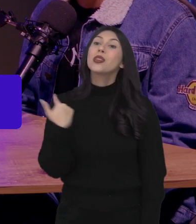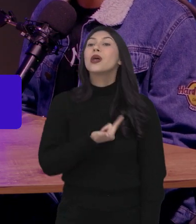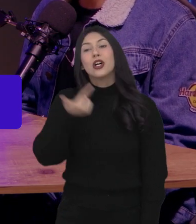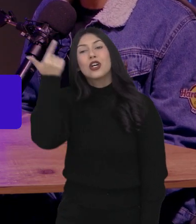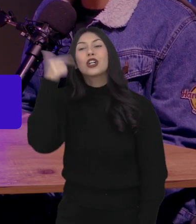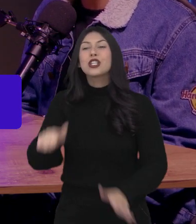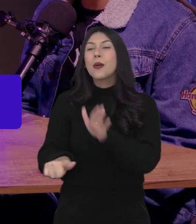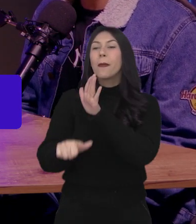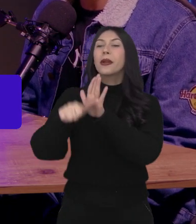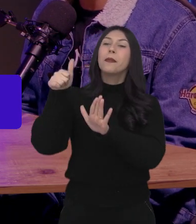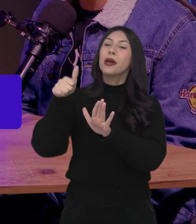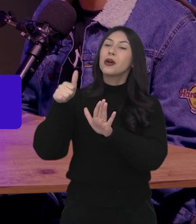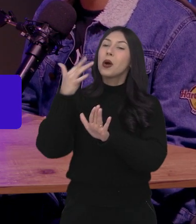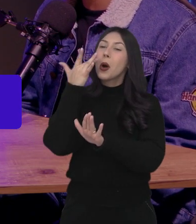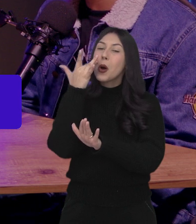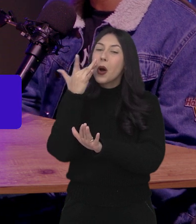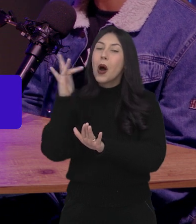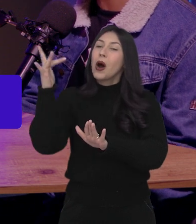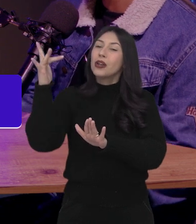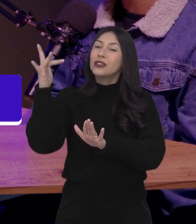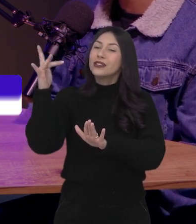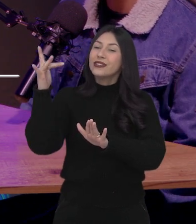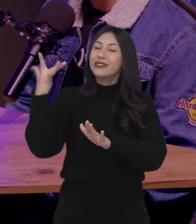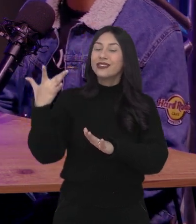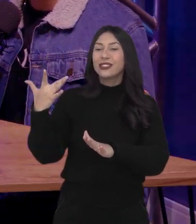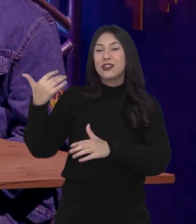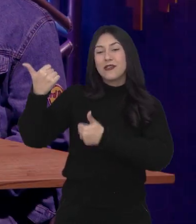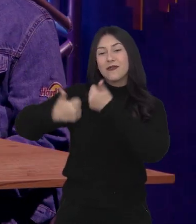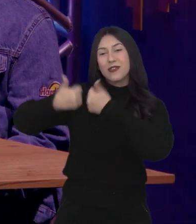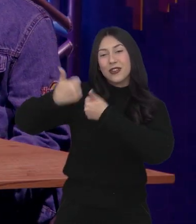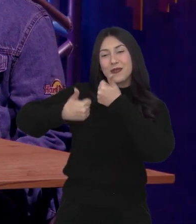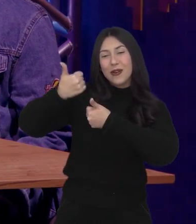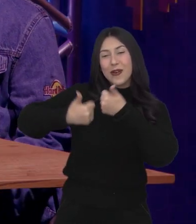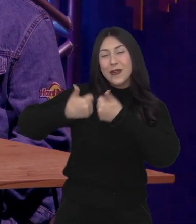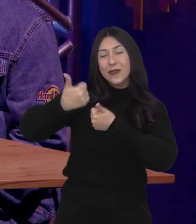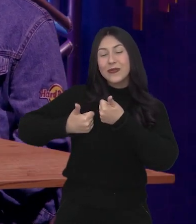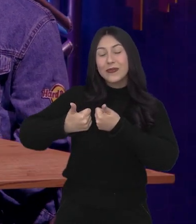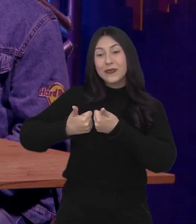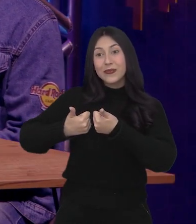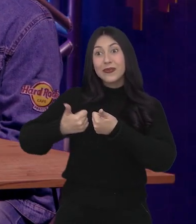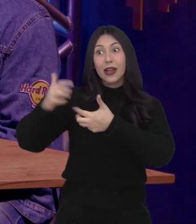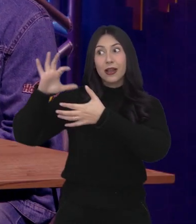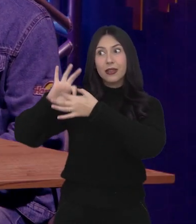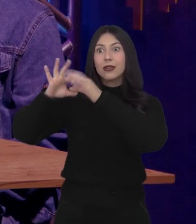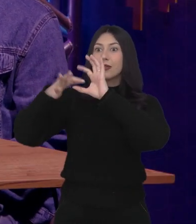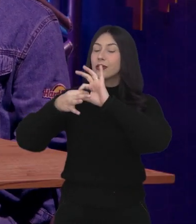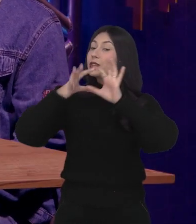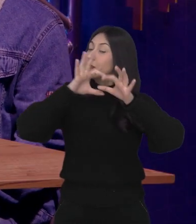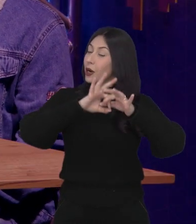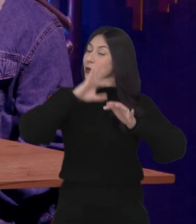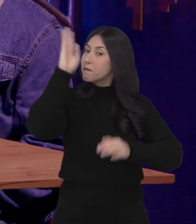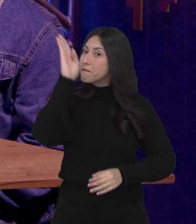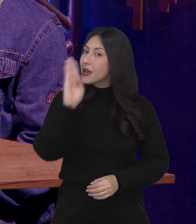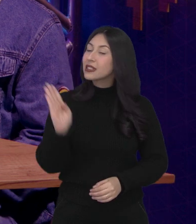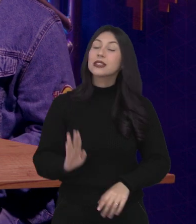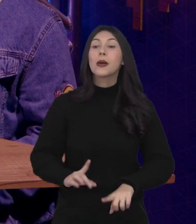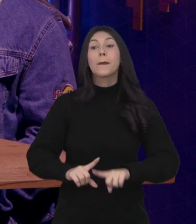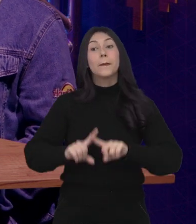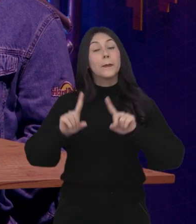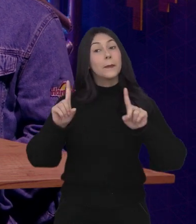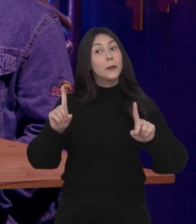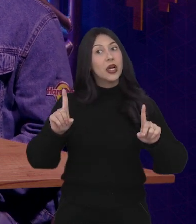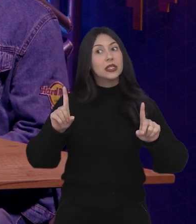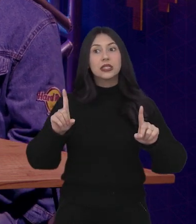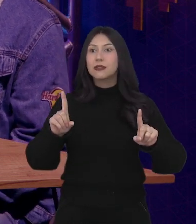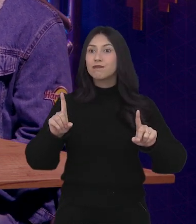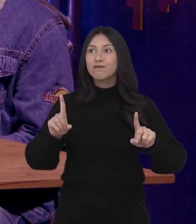nela que a gente conseguiu a primeira medalha do futebol, por exemplo. Primeira medalha de ouro olímpica do Brasil.